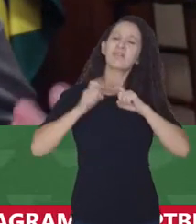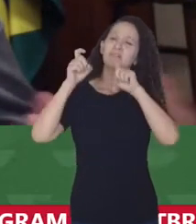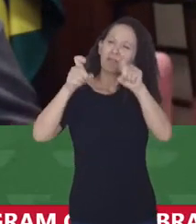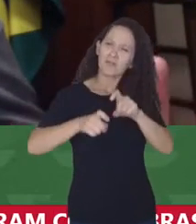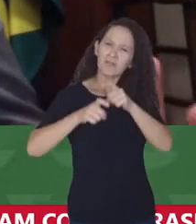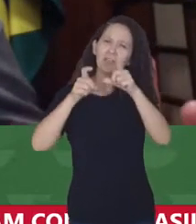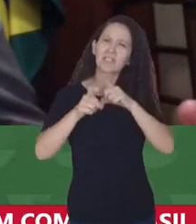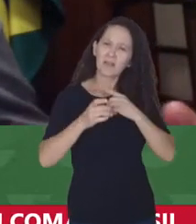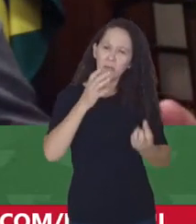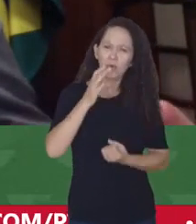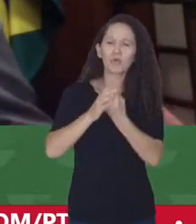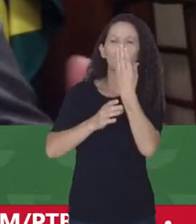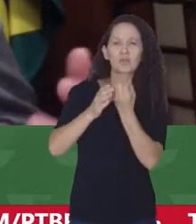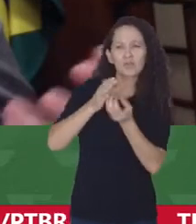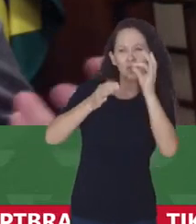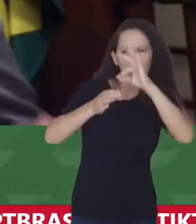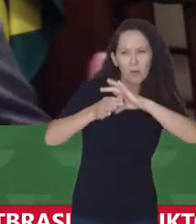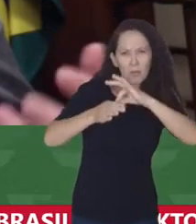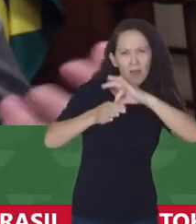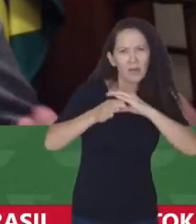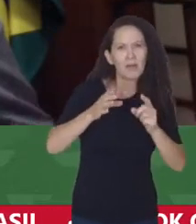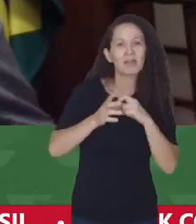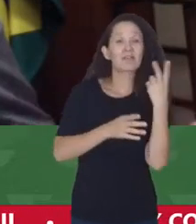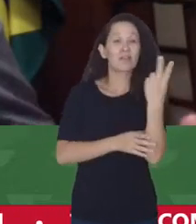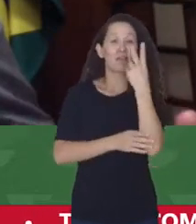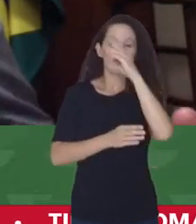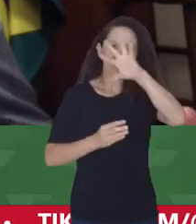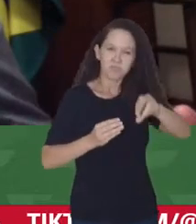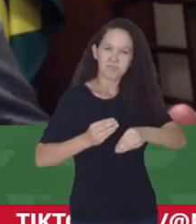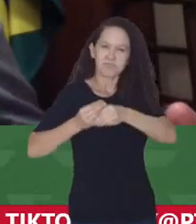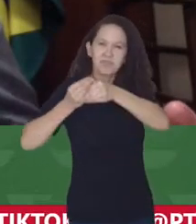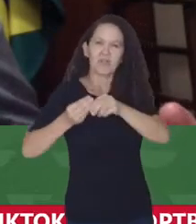escala, produção, tem valor agregado, conhecimento.